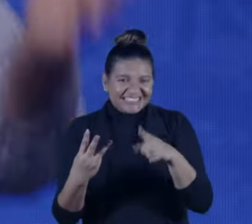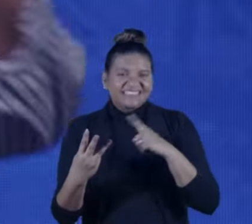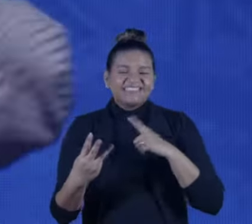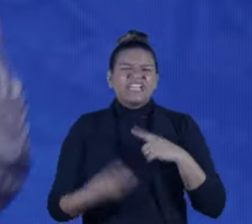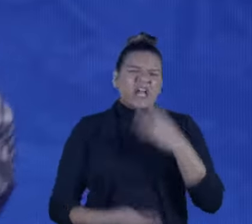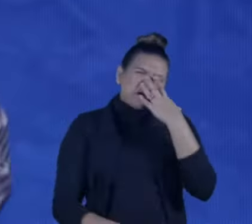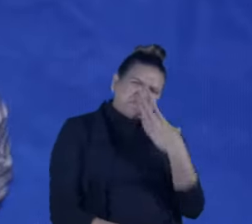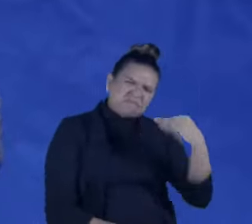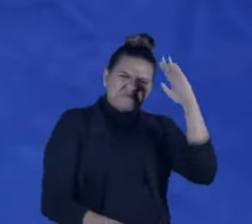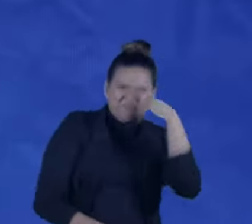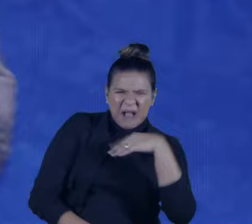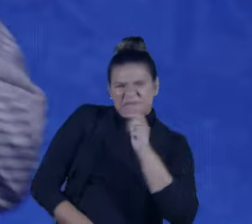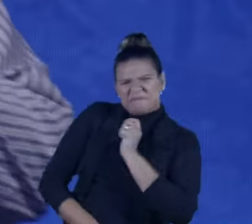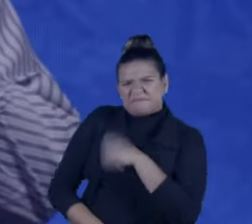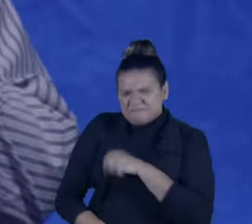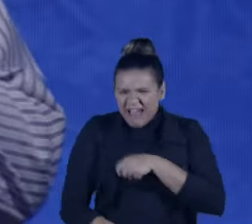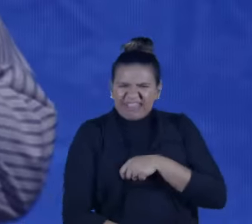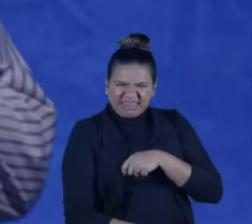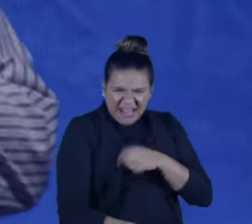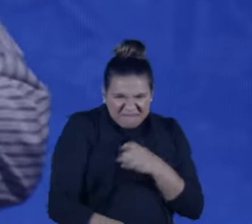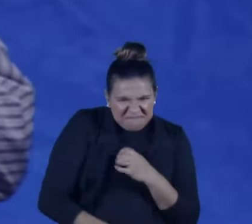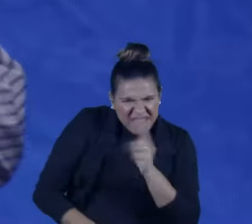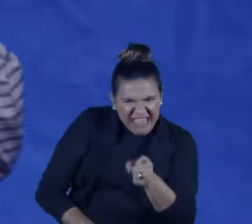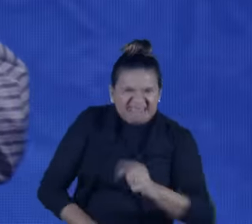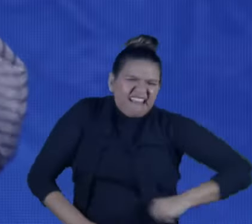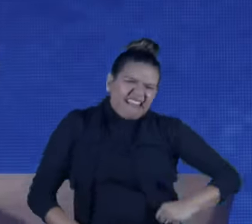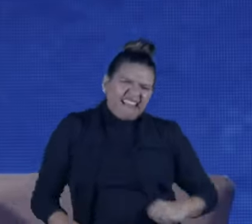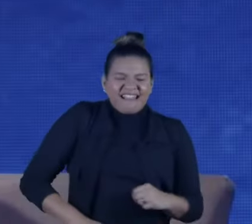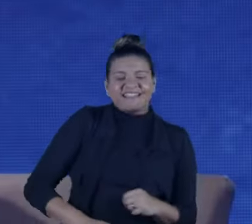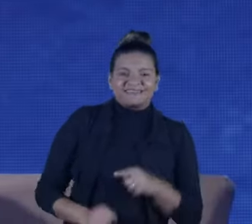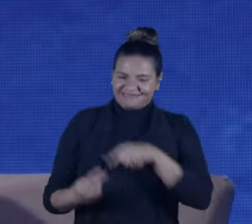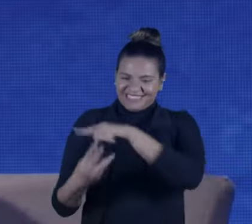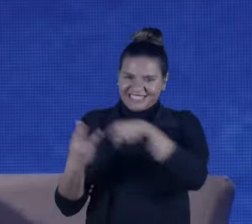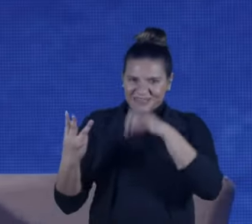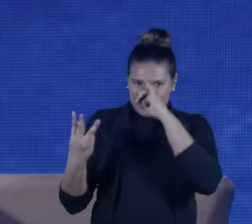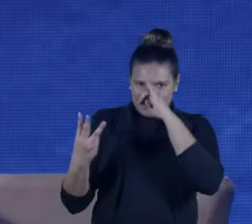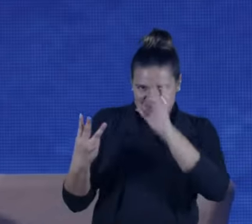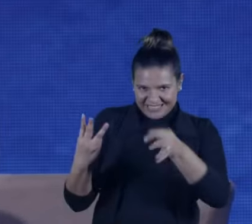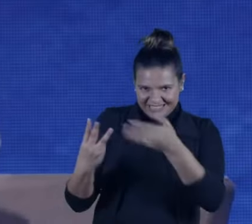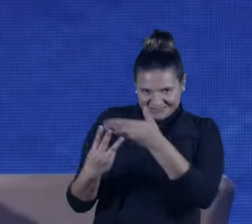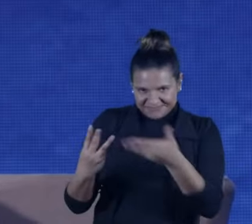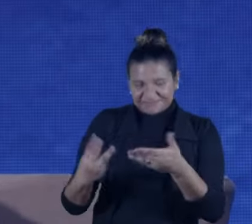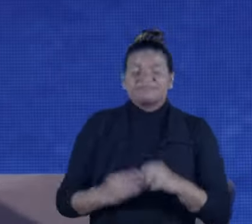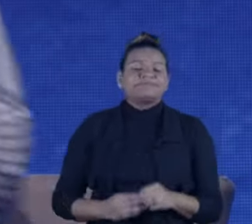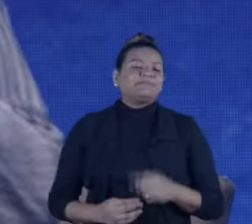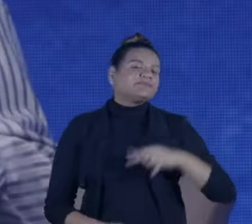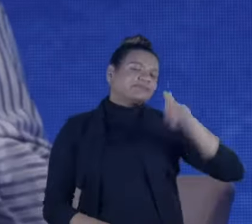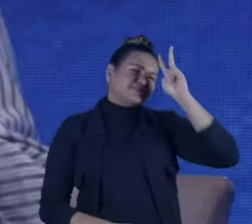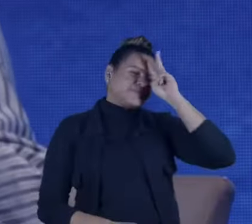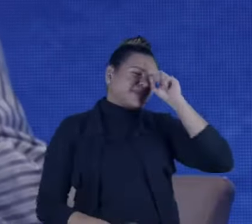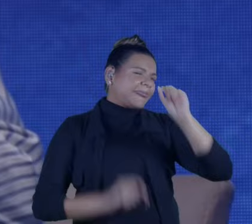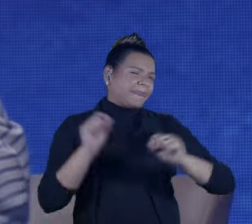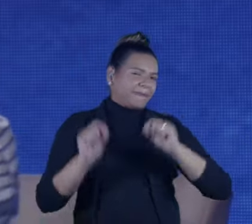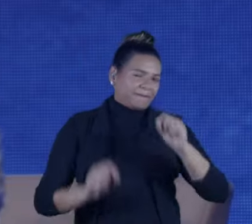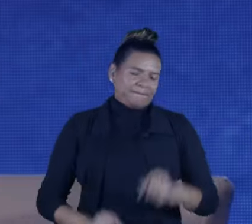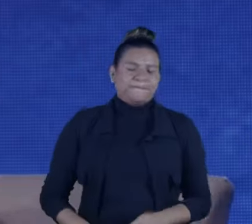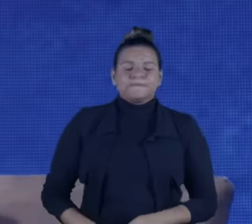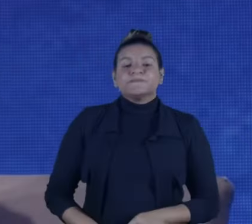Tan, tan, tan, tan. Lembra disso? Basicamente, a história é a seguinte. Eram três